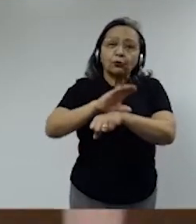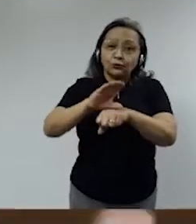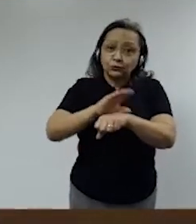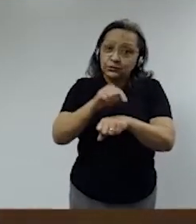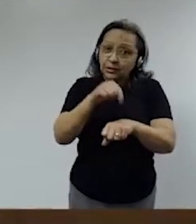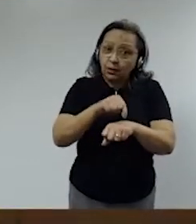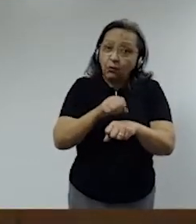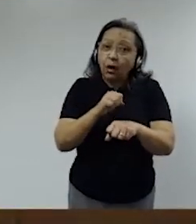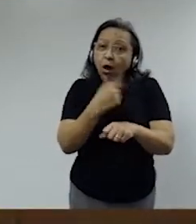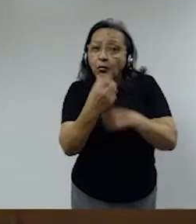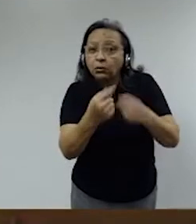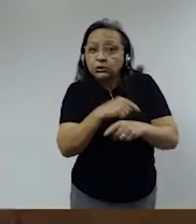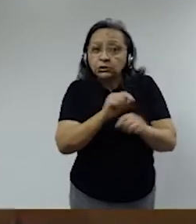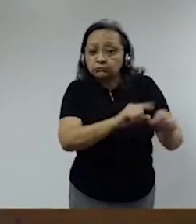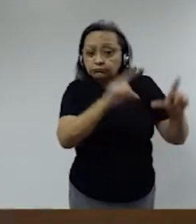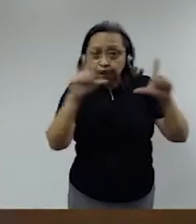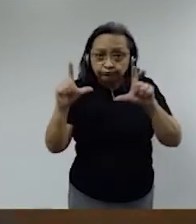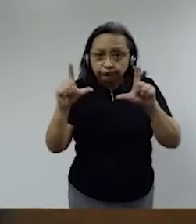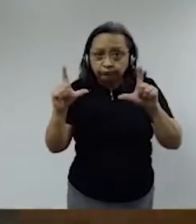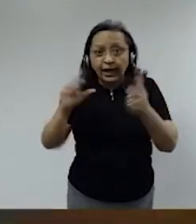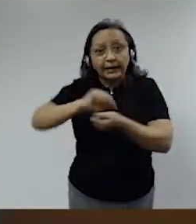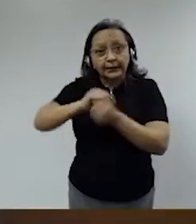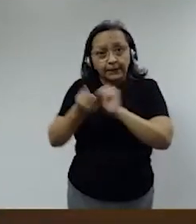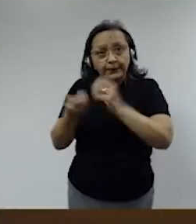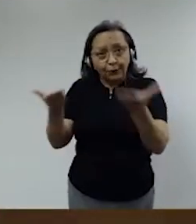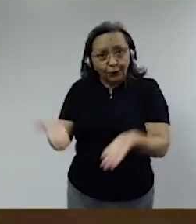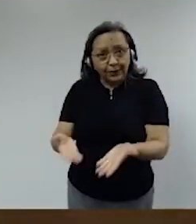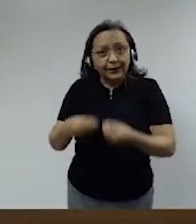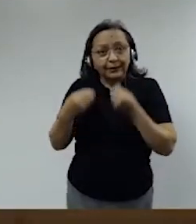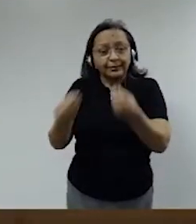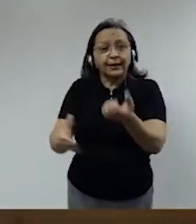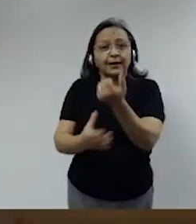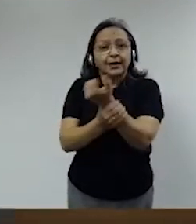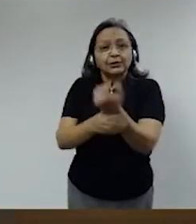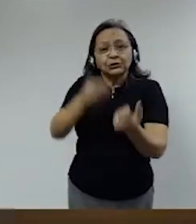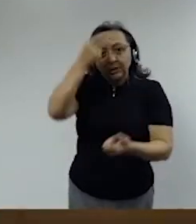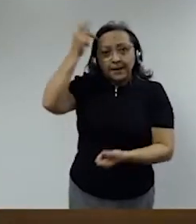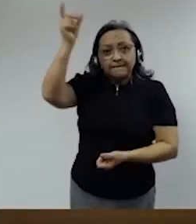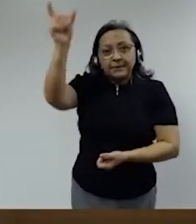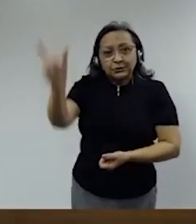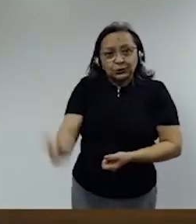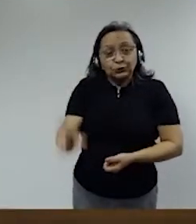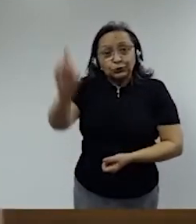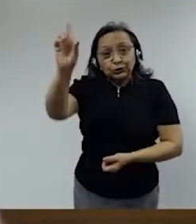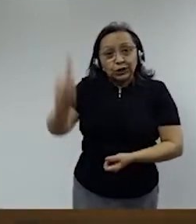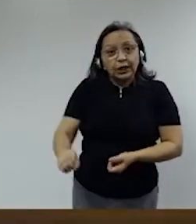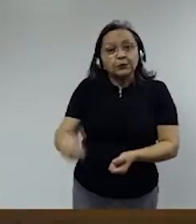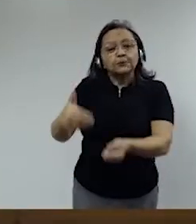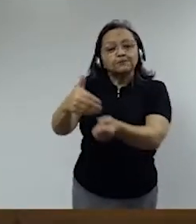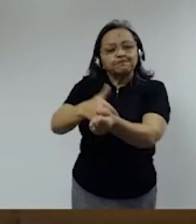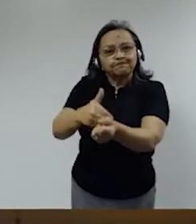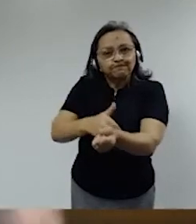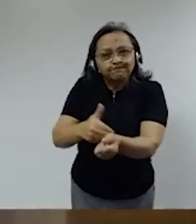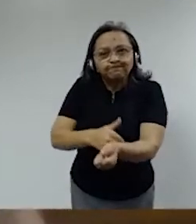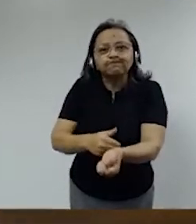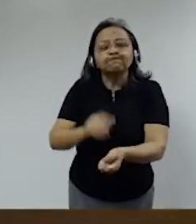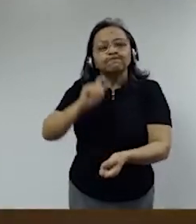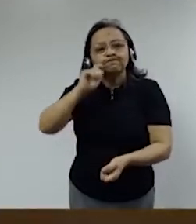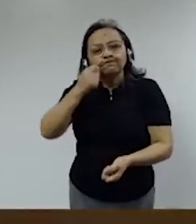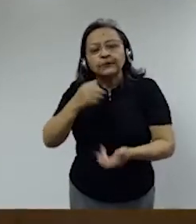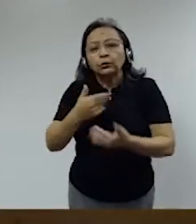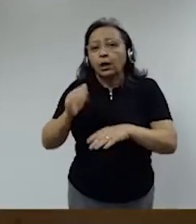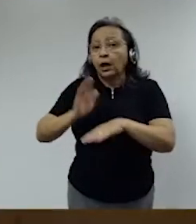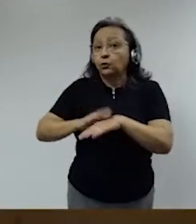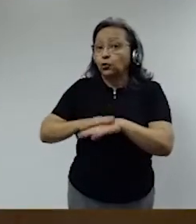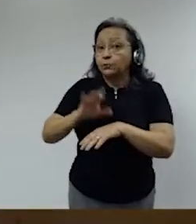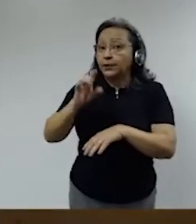gente extrai da própria Constituição, que garante ao paciente, por exemplo, o direito ao seu sigilo, à sua confidencialidade, à sua